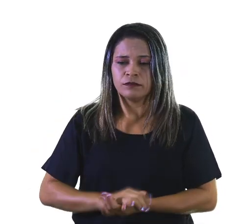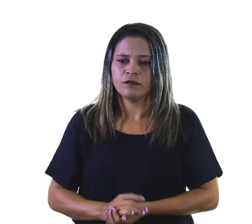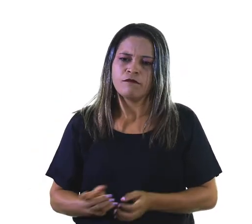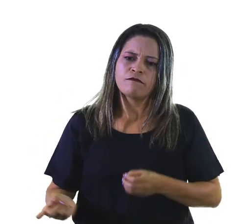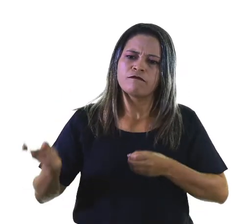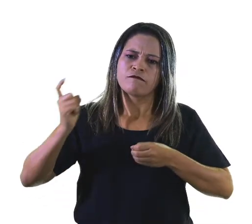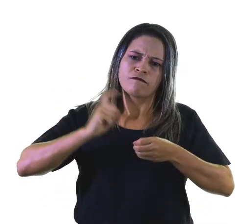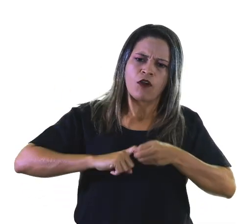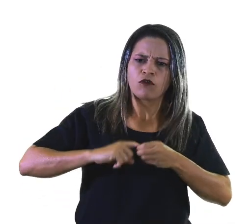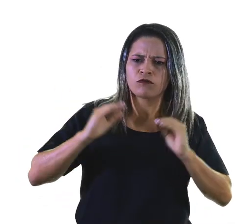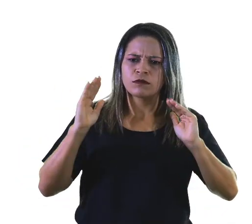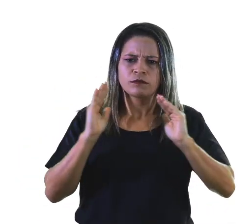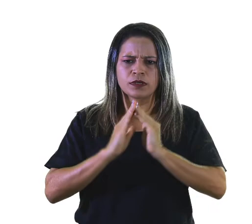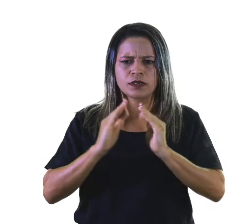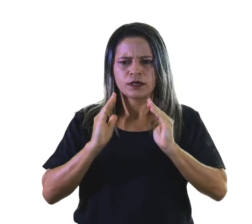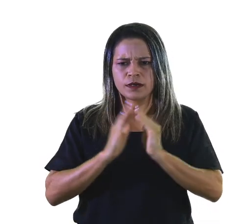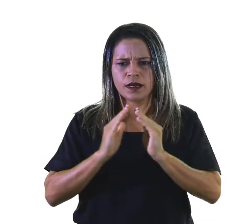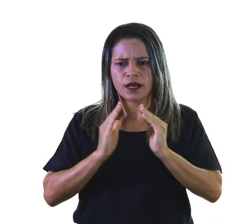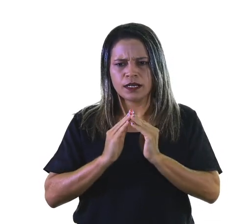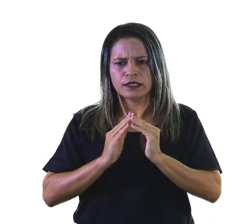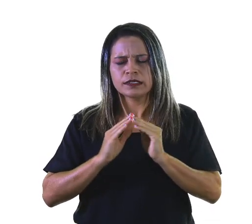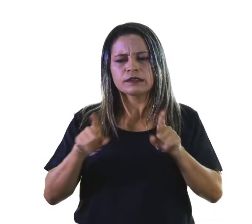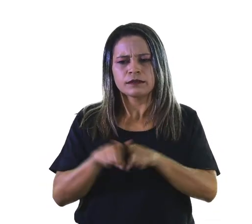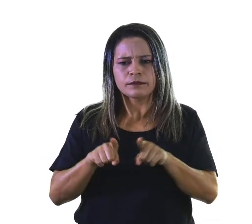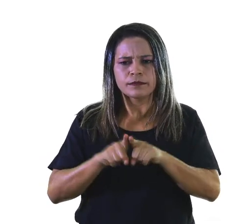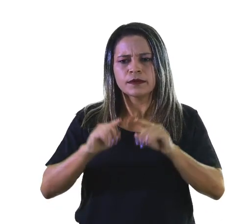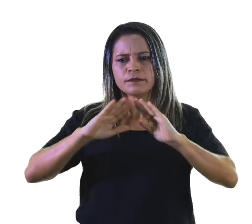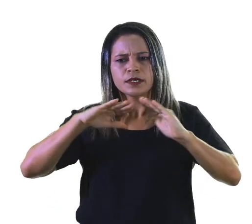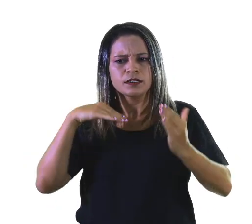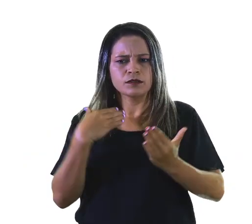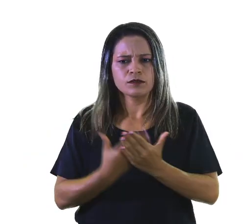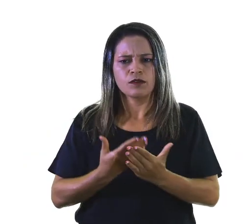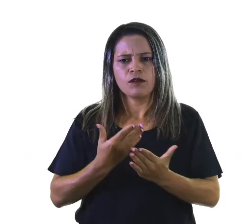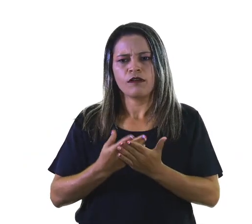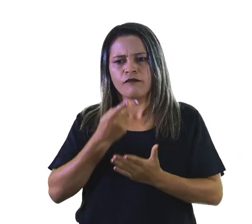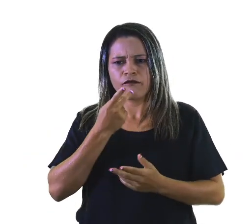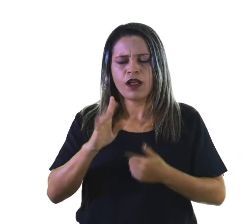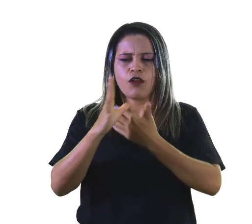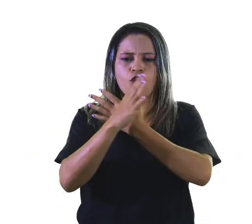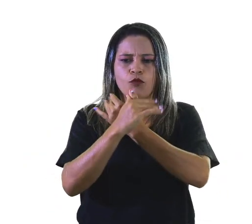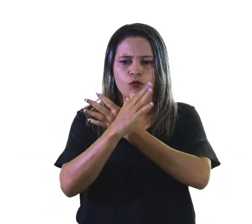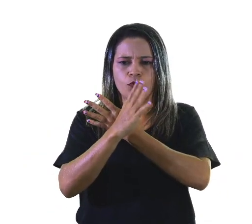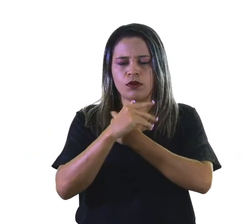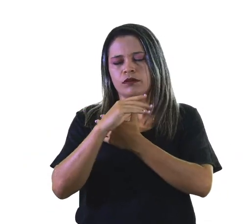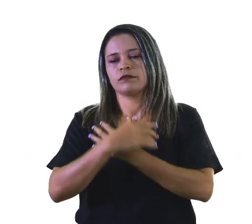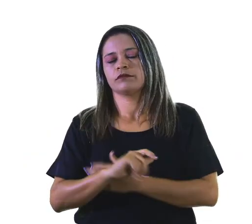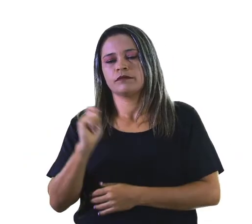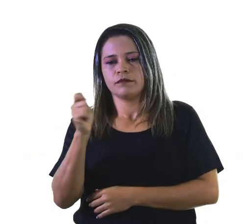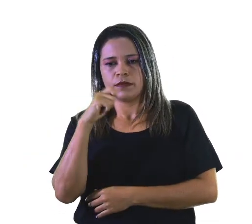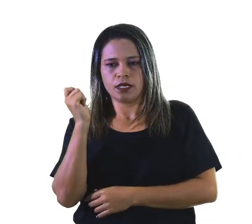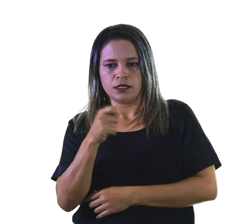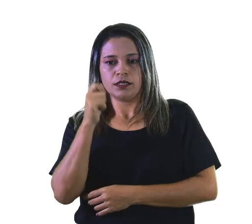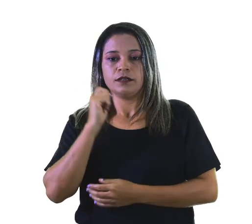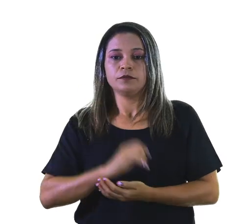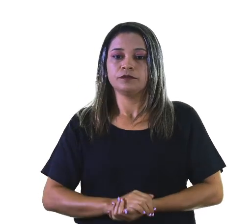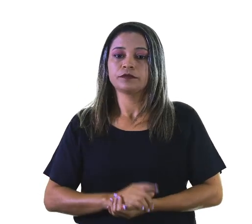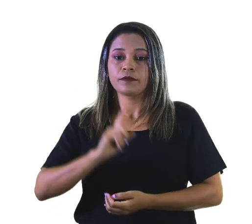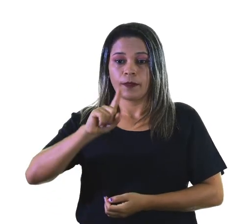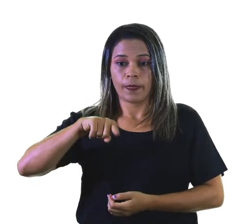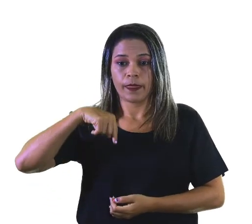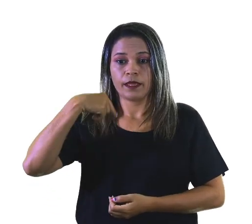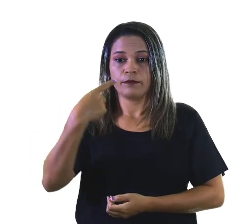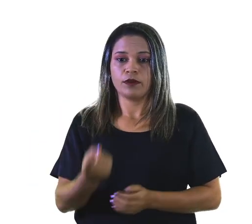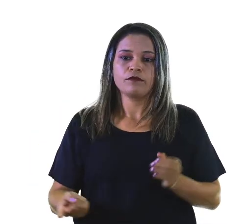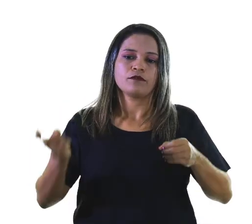Voltas para casa e para a escola, disse-lhe a borboleta mágica. Depois de regressar